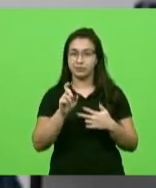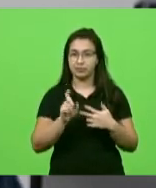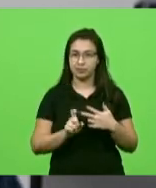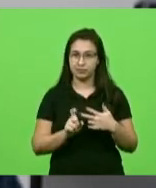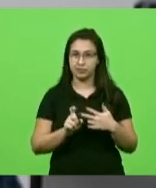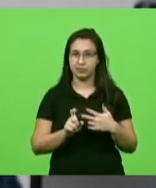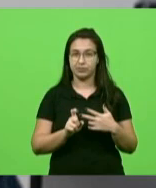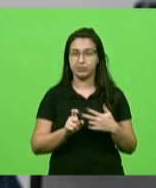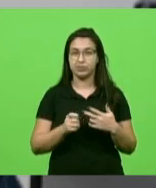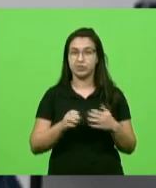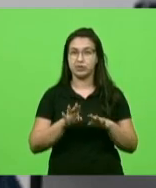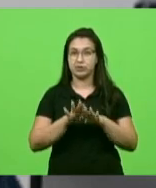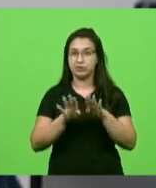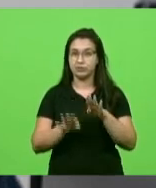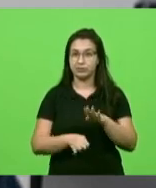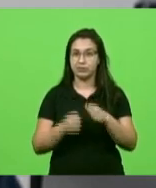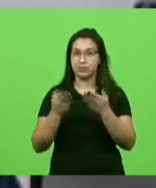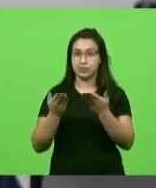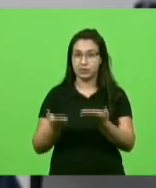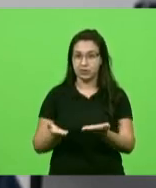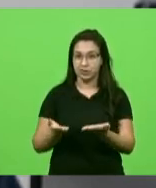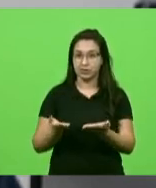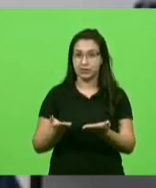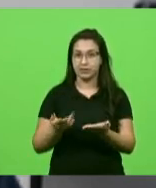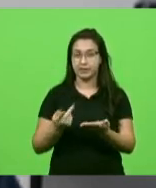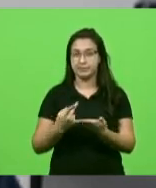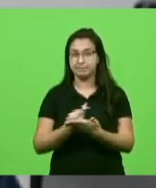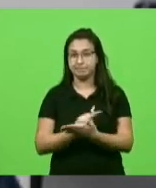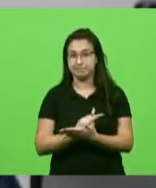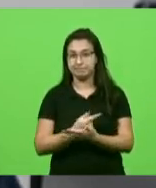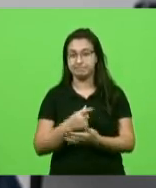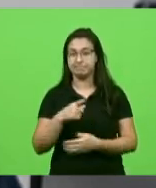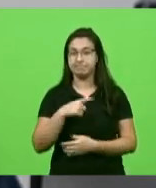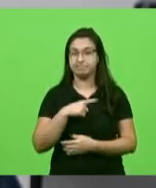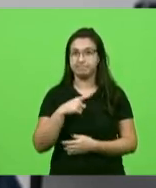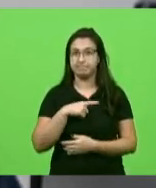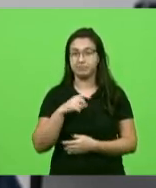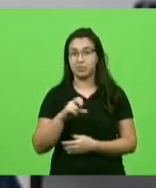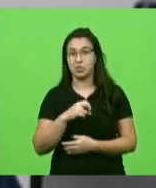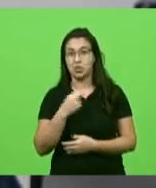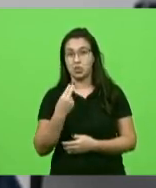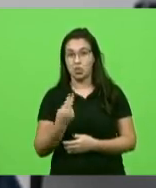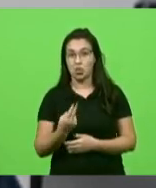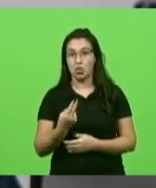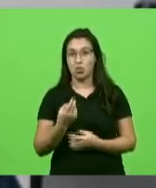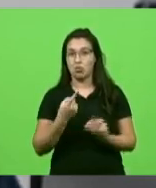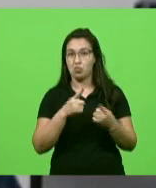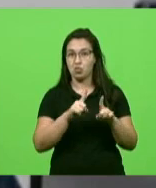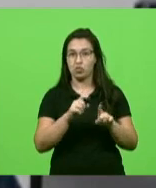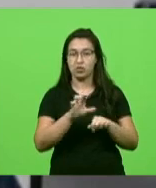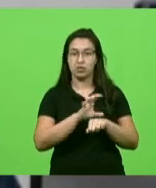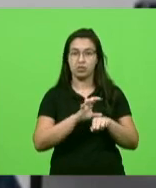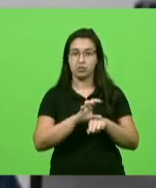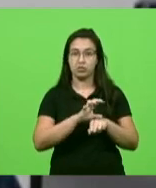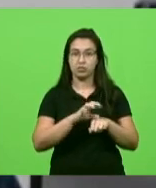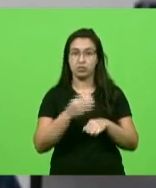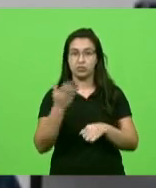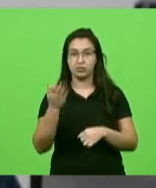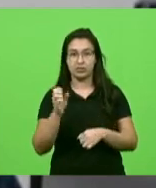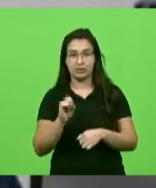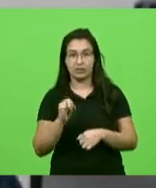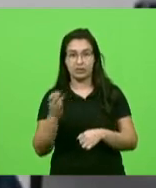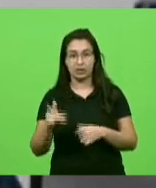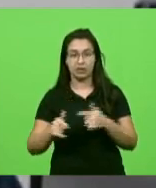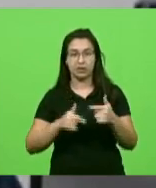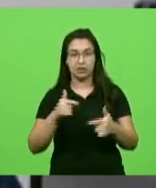responsabilizar os seus subordinados quando evidenciada a prática de Elite e funcional o algum lado violador da Constituição no exercício de